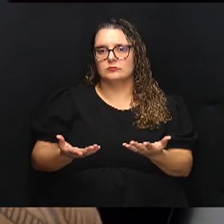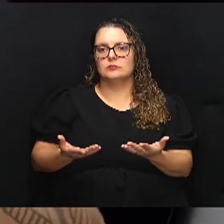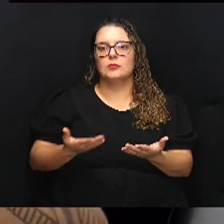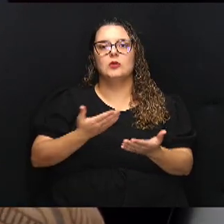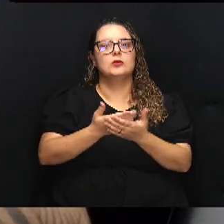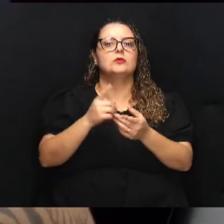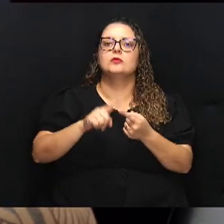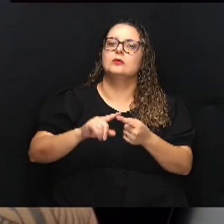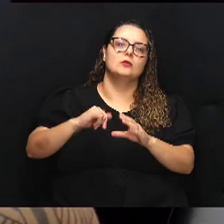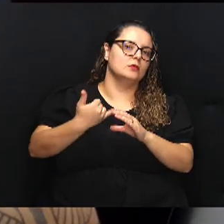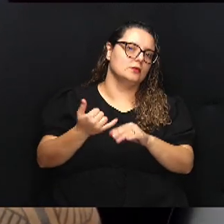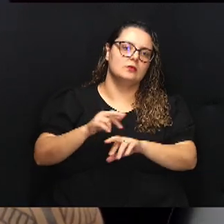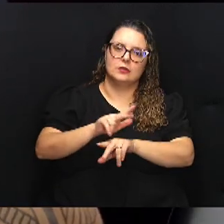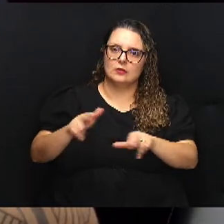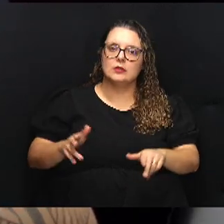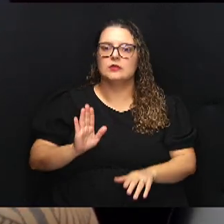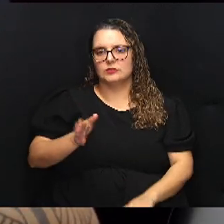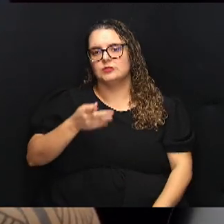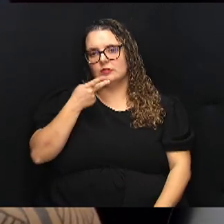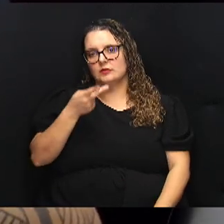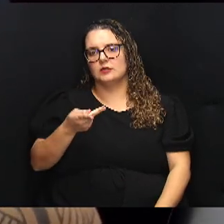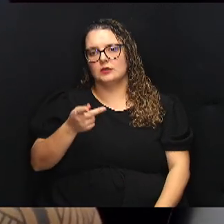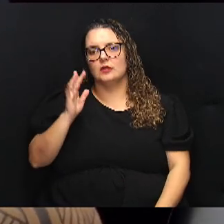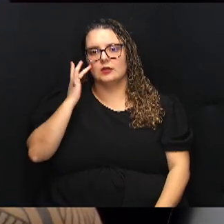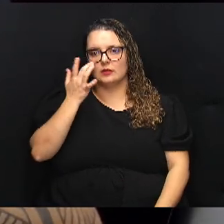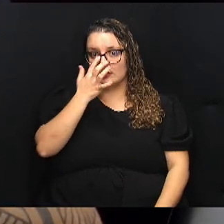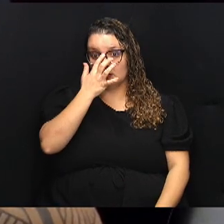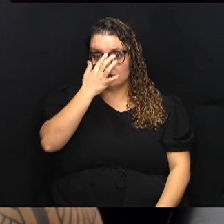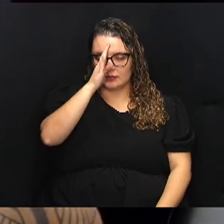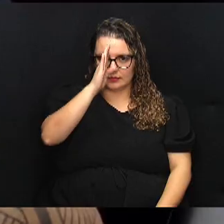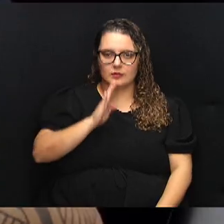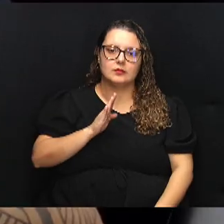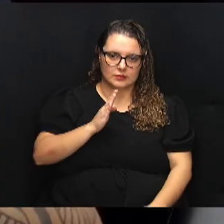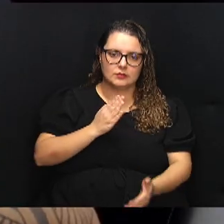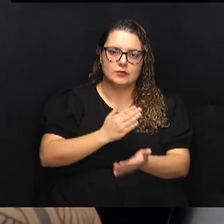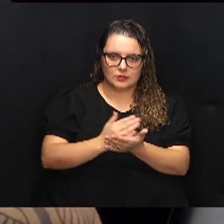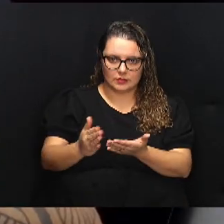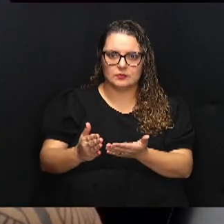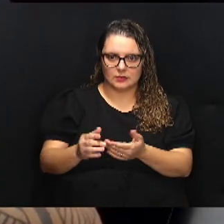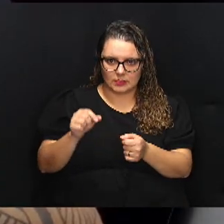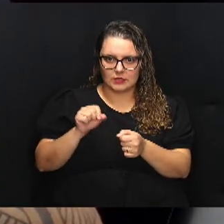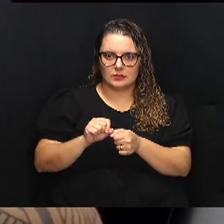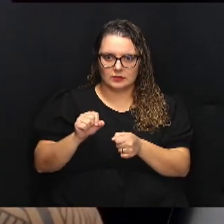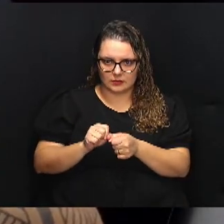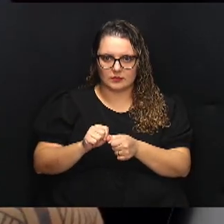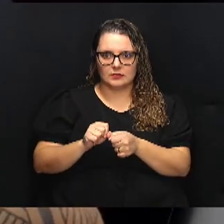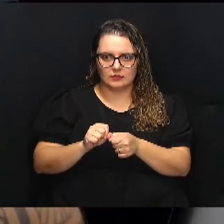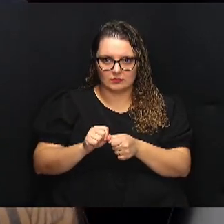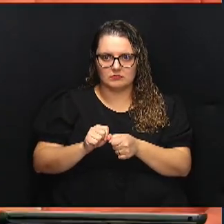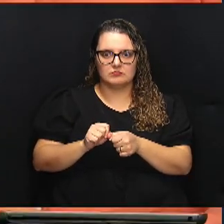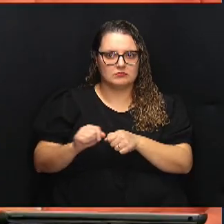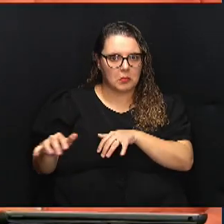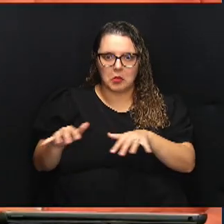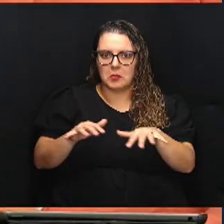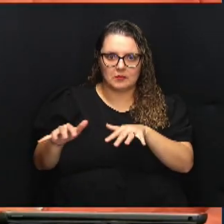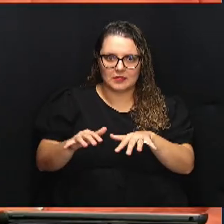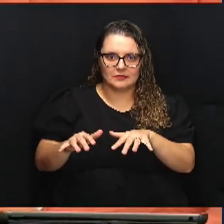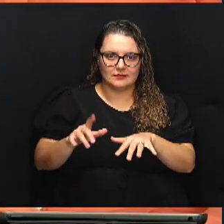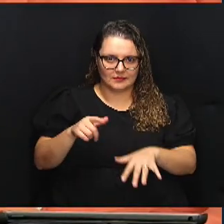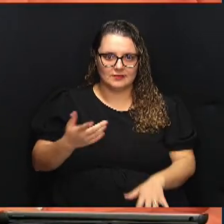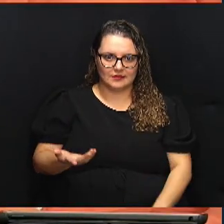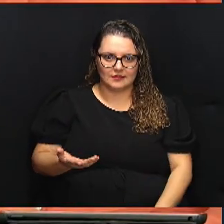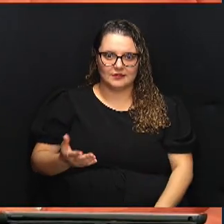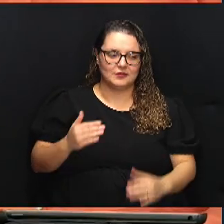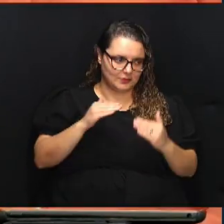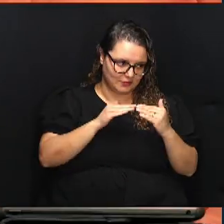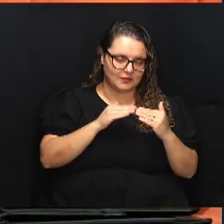usa o YouTube, todas essas ferramentas que eu já disse. Eu acho que grátis dá para você começar e fazer um baita barulho. Concorda Olha comigo? aí.